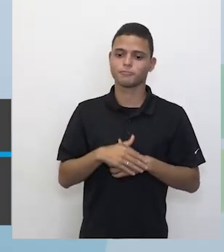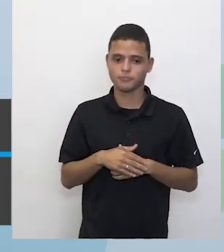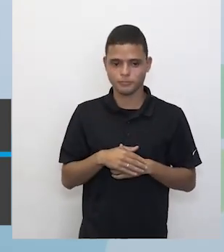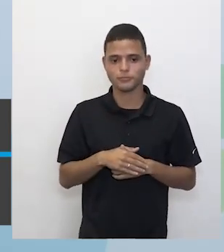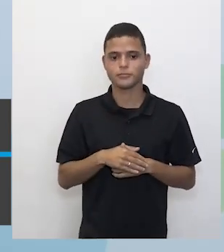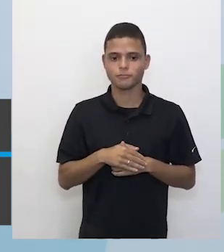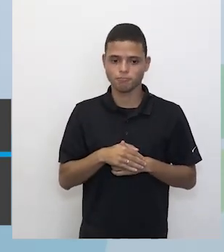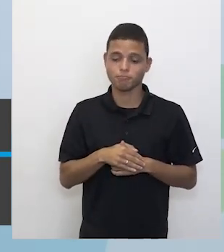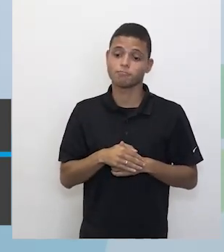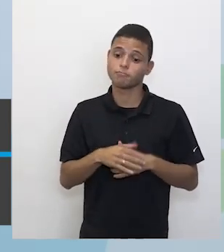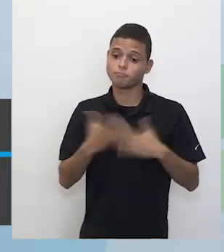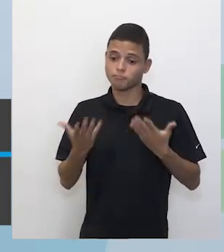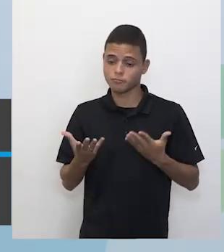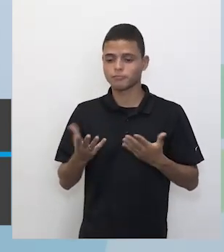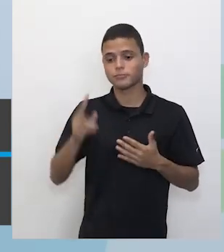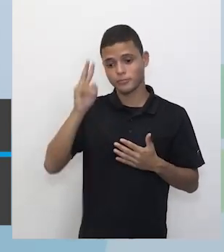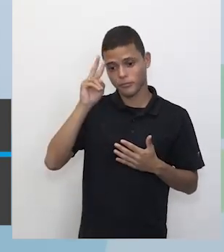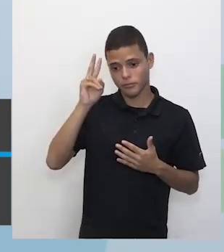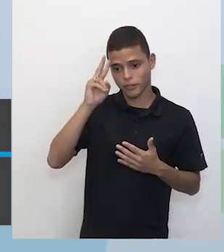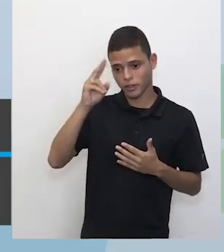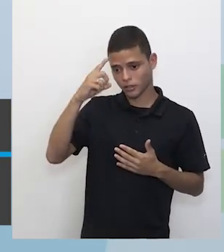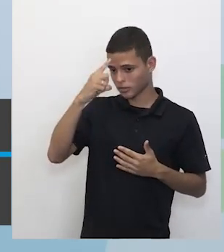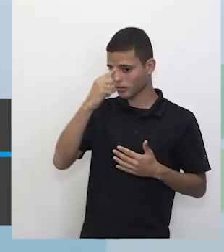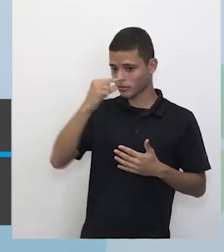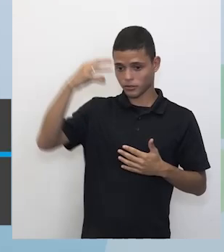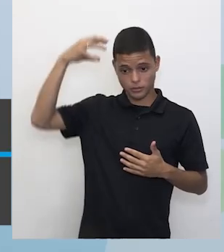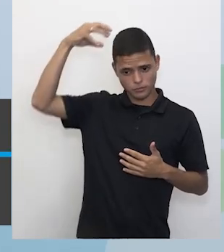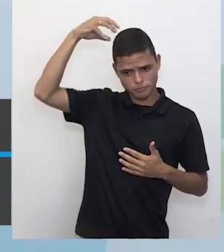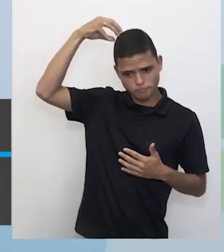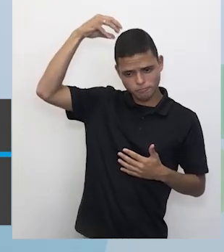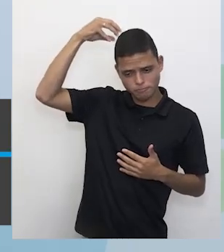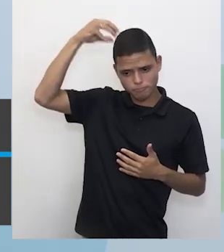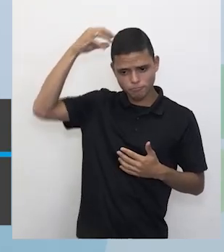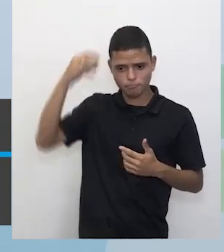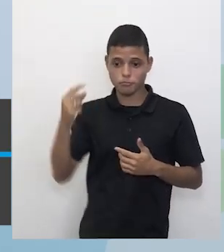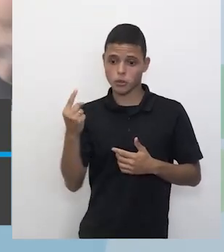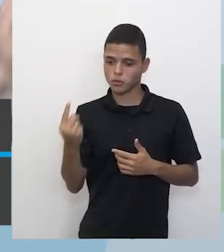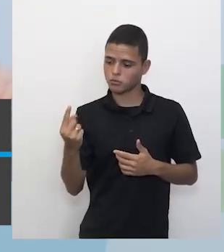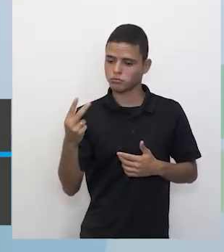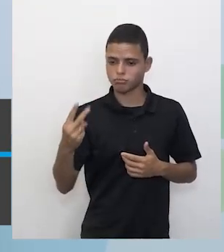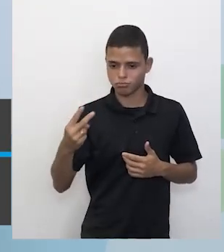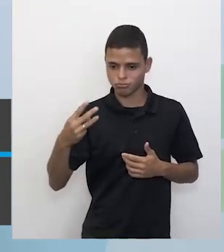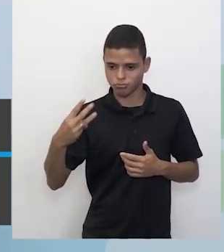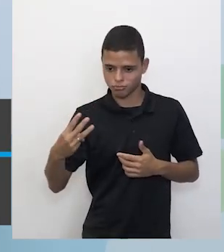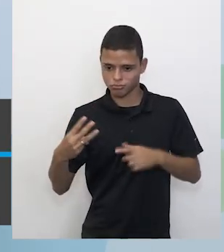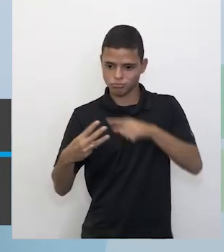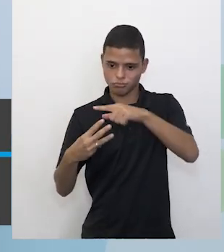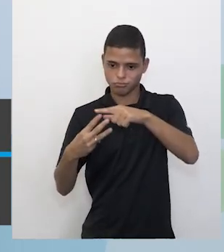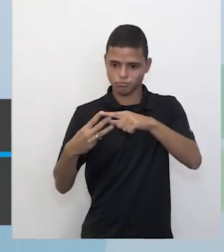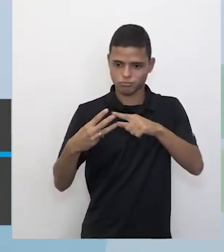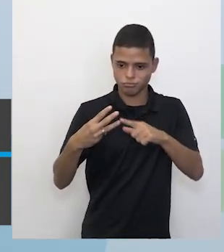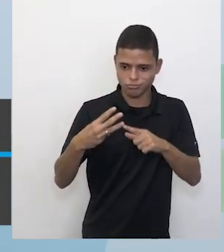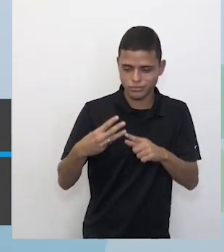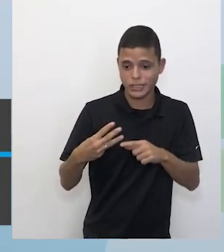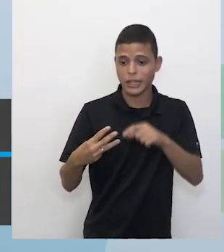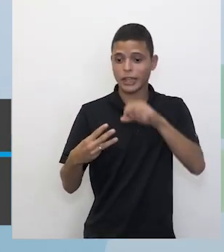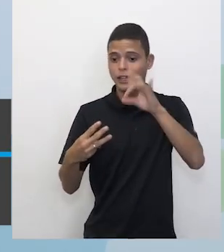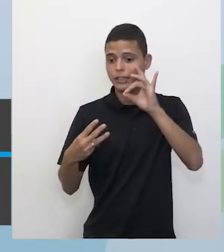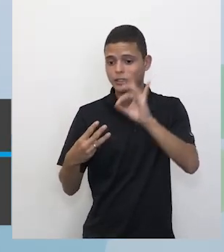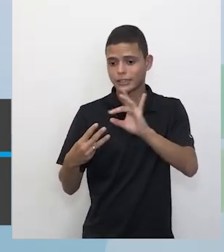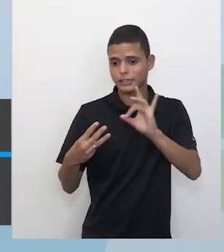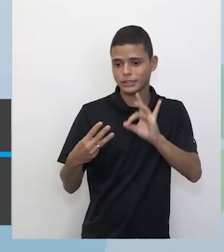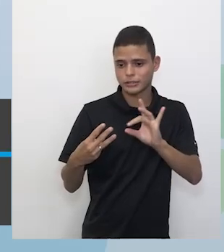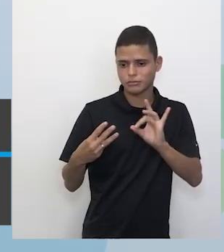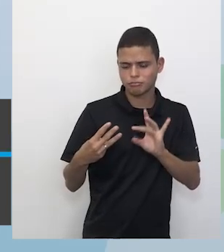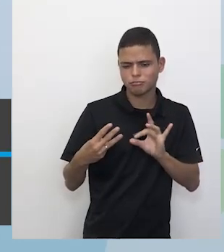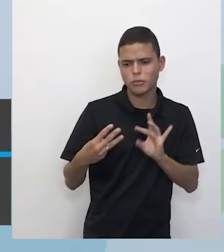foi criado por um contrato feito pelos homens, cada um dá uma razão para esse contrato. Então, Thomas Hobbes vai